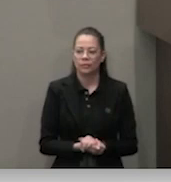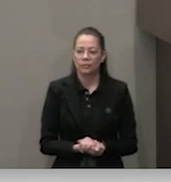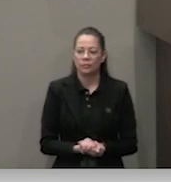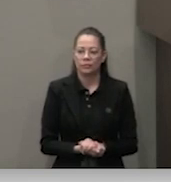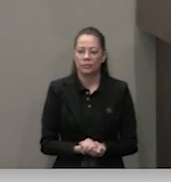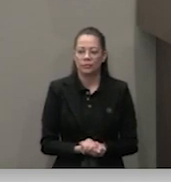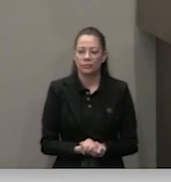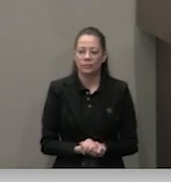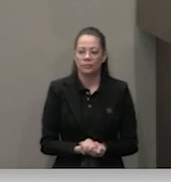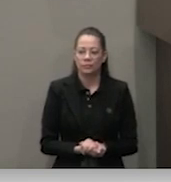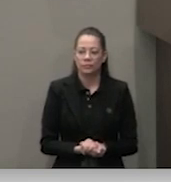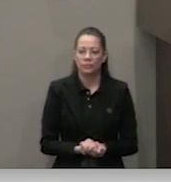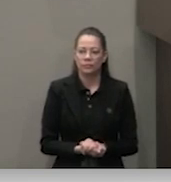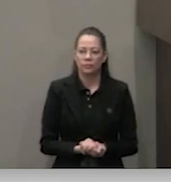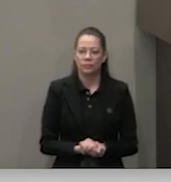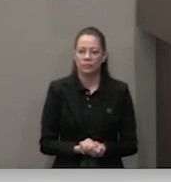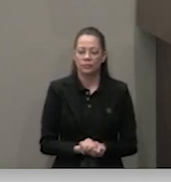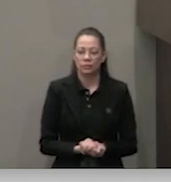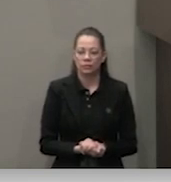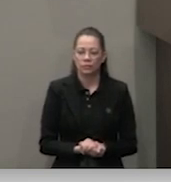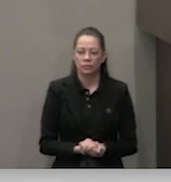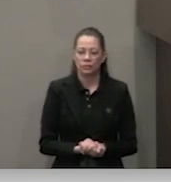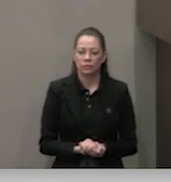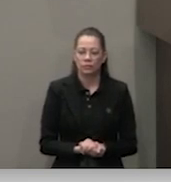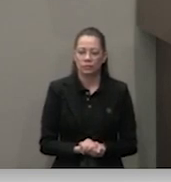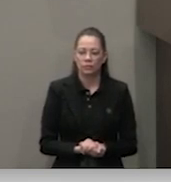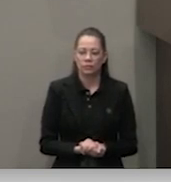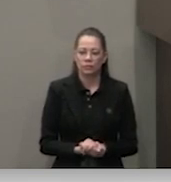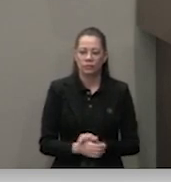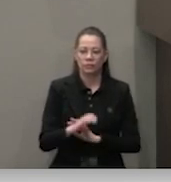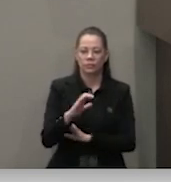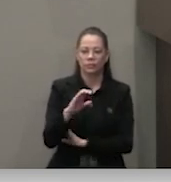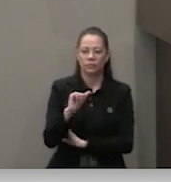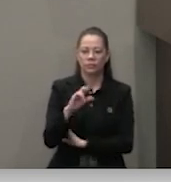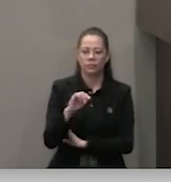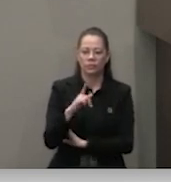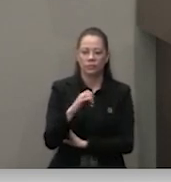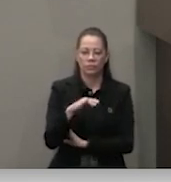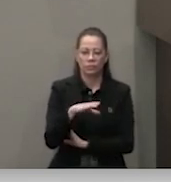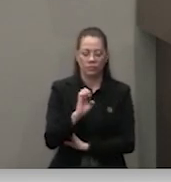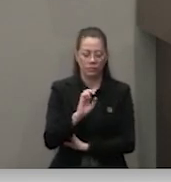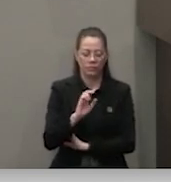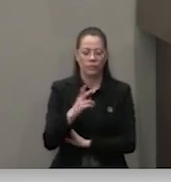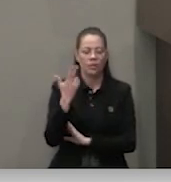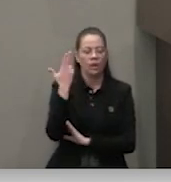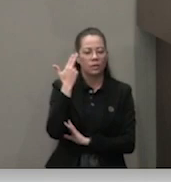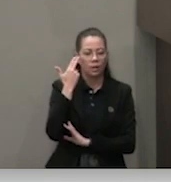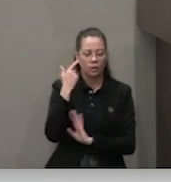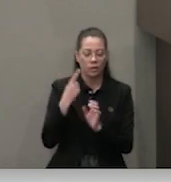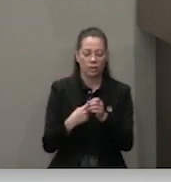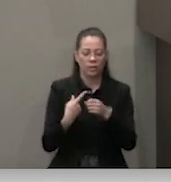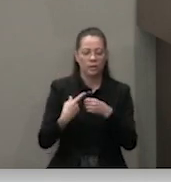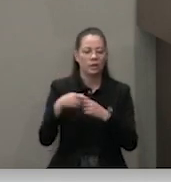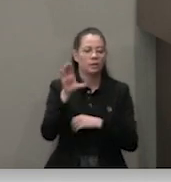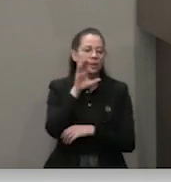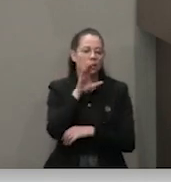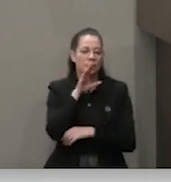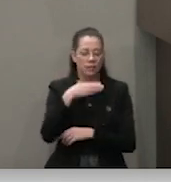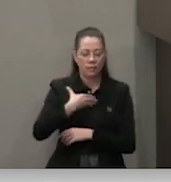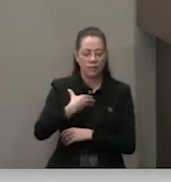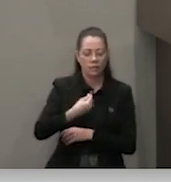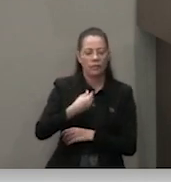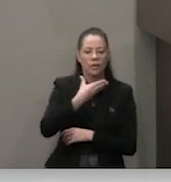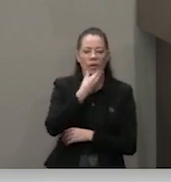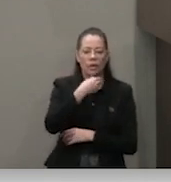Carol dout D Car Carolina gulte natural de Carazinho filha de Nelson e